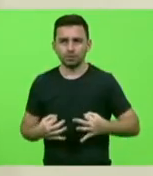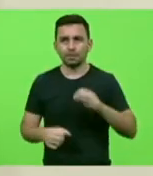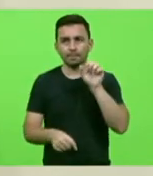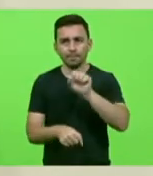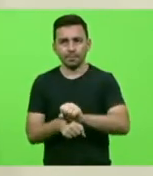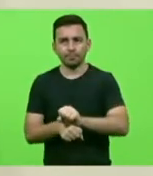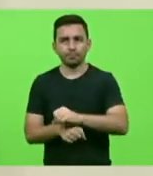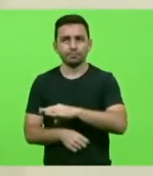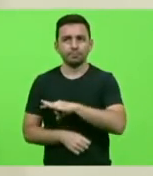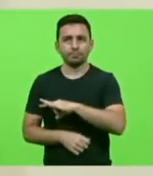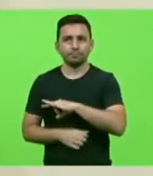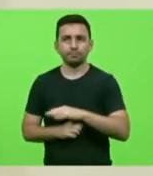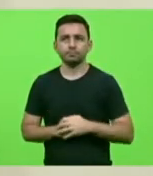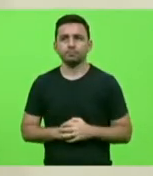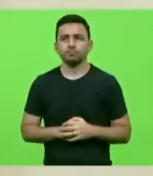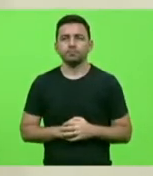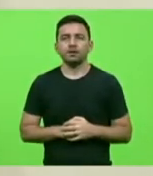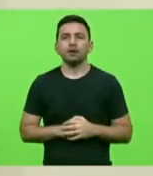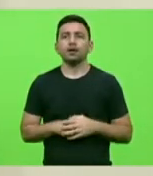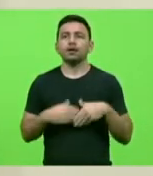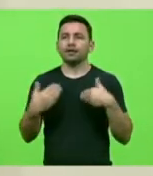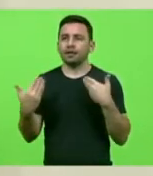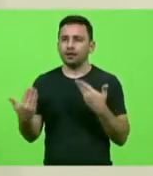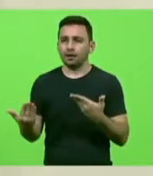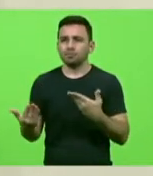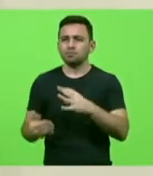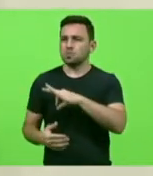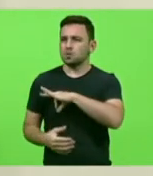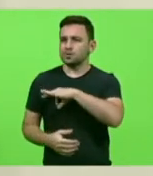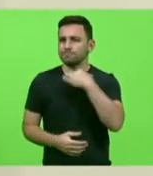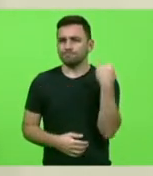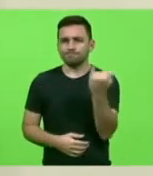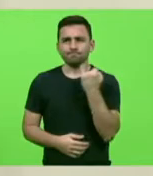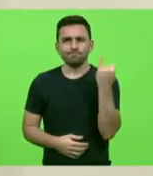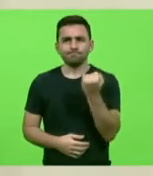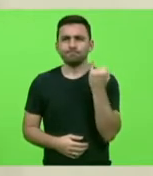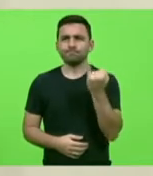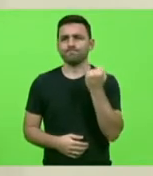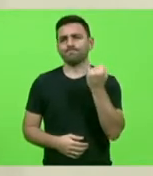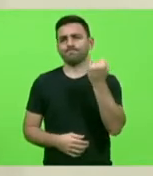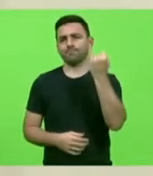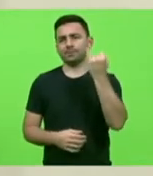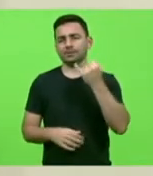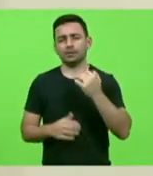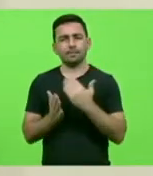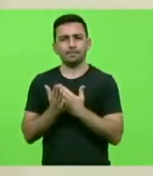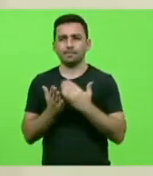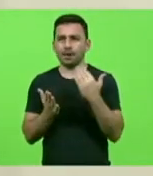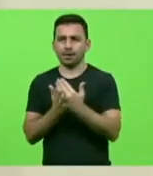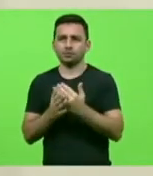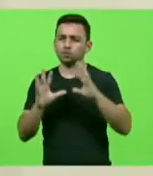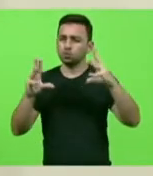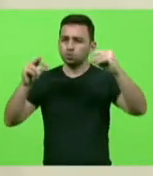dos policiais. Então, a polícia é essencial, é a última barreira de respeito. O bandido